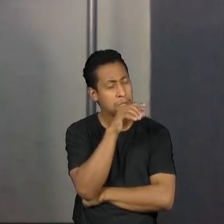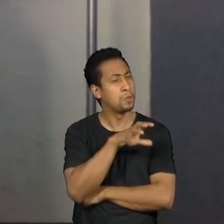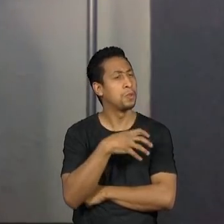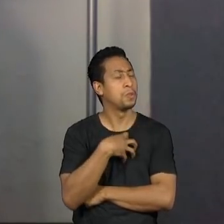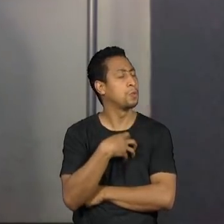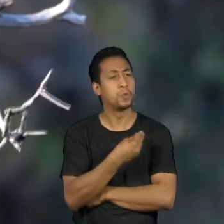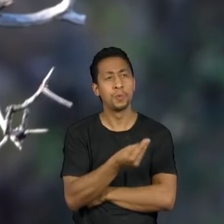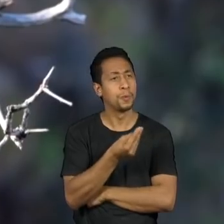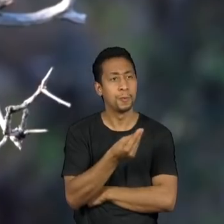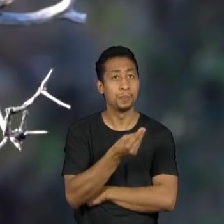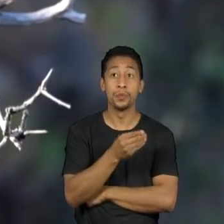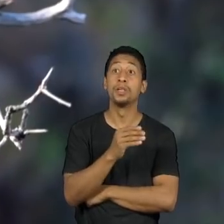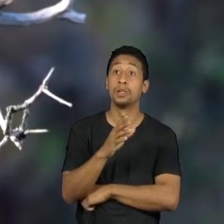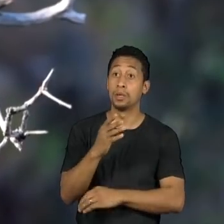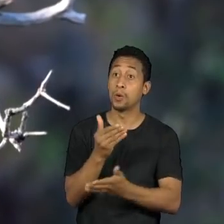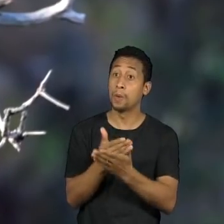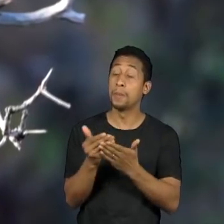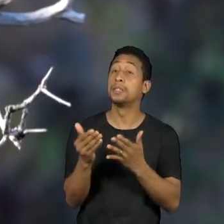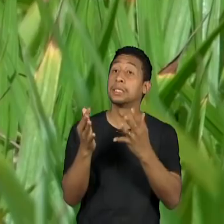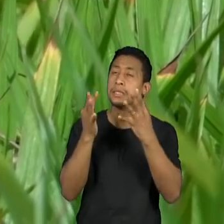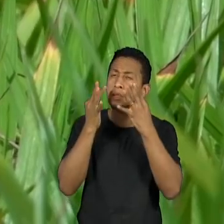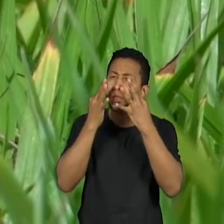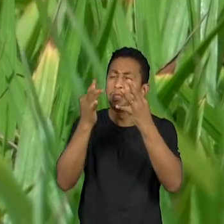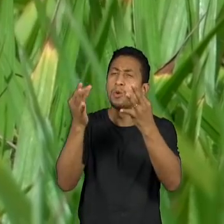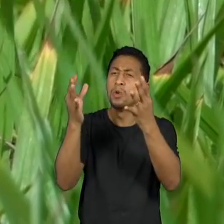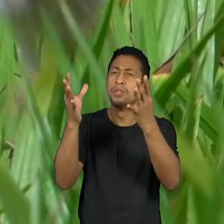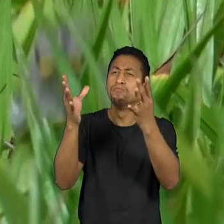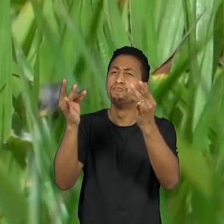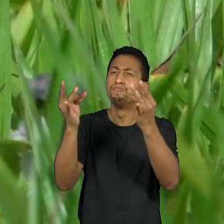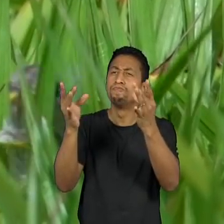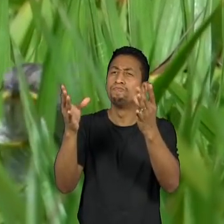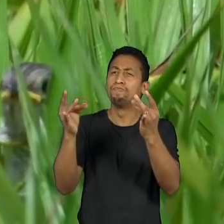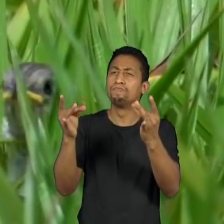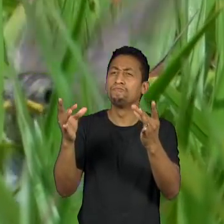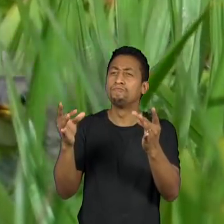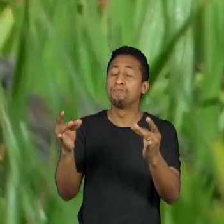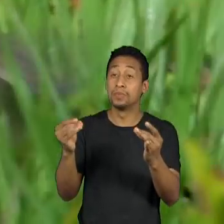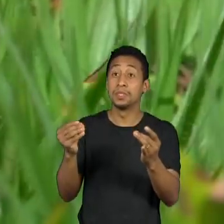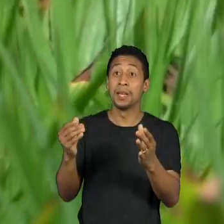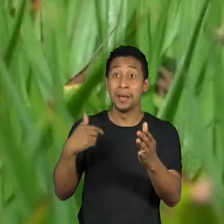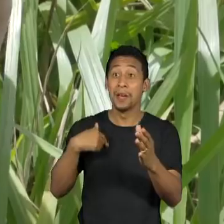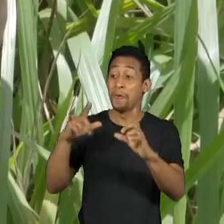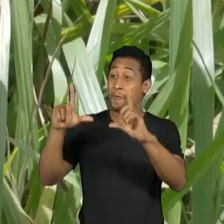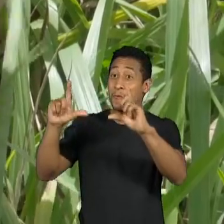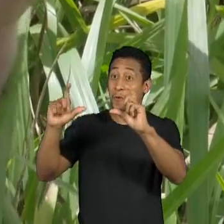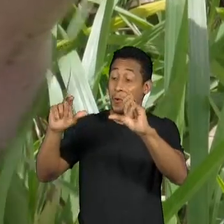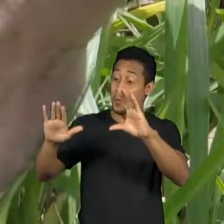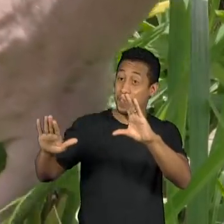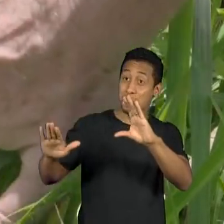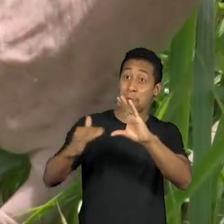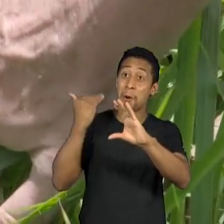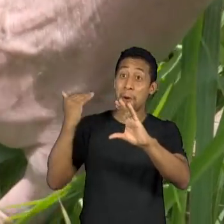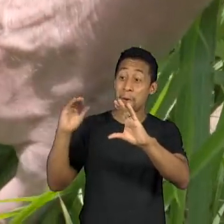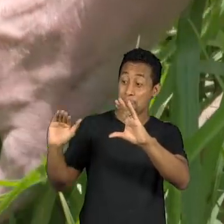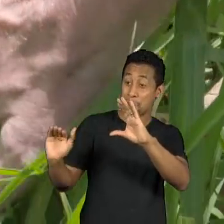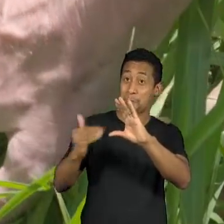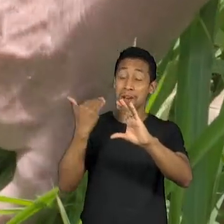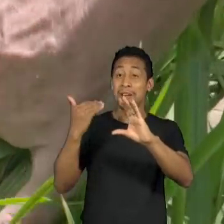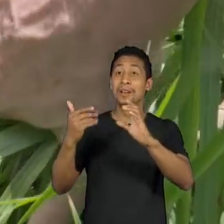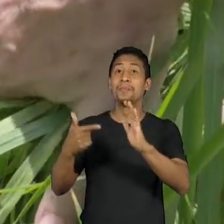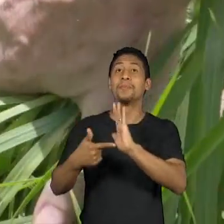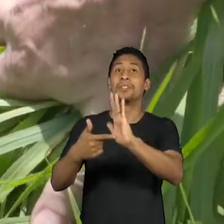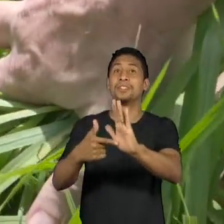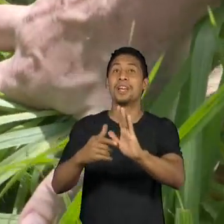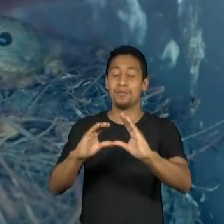elas acabam prestando mais atenção em detalhes. Eu recebia muitas fotos de pessoas que me mostravam ninhos em